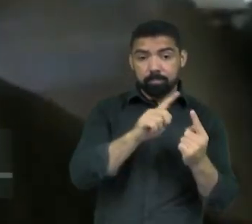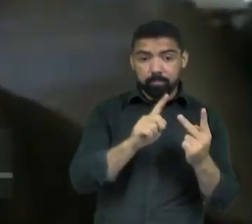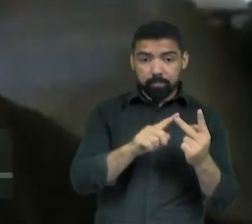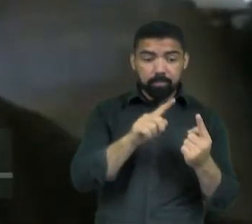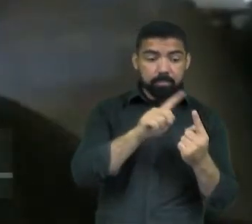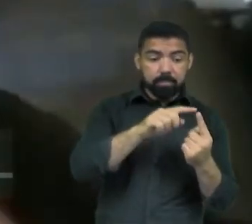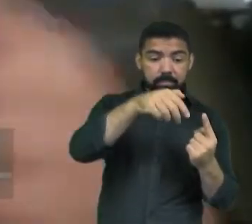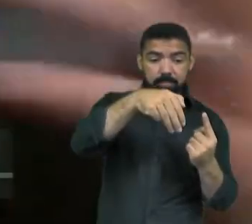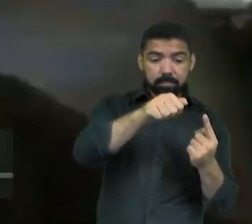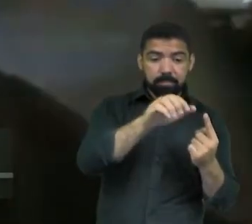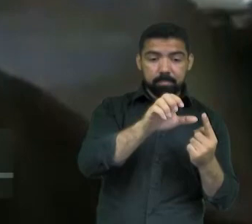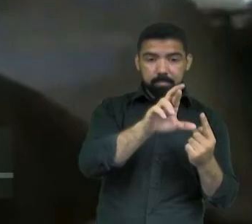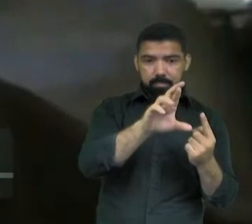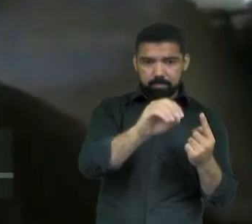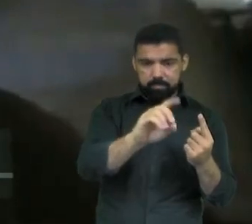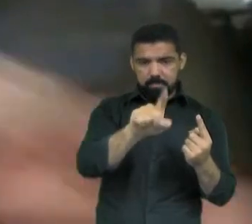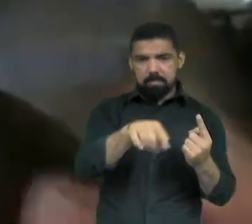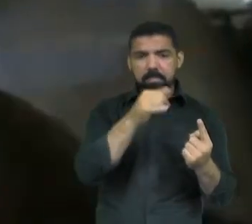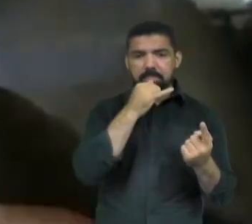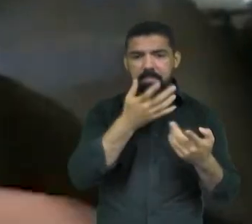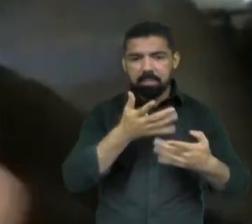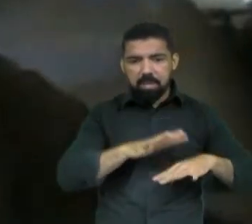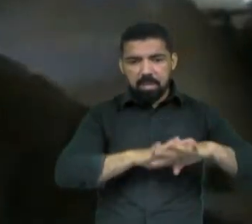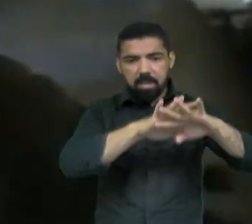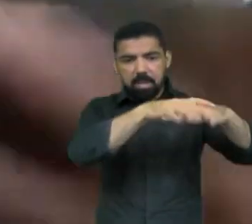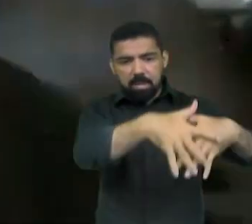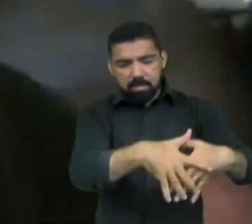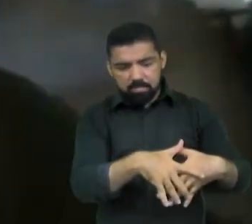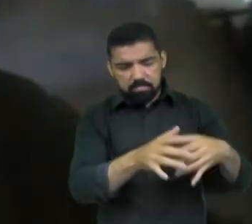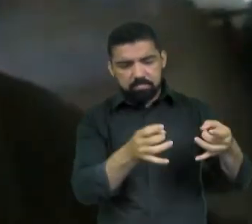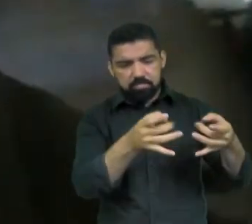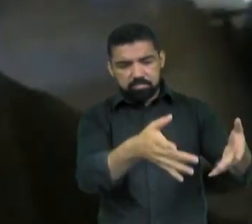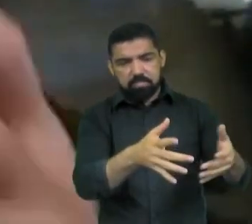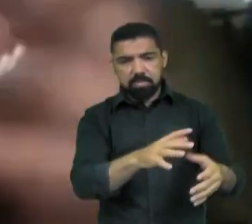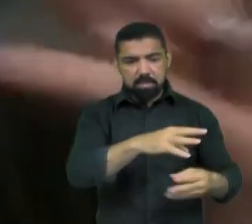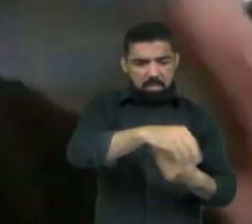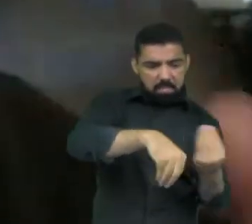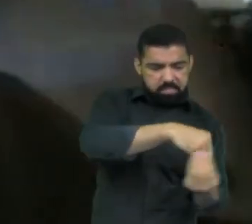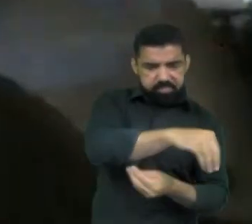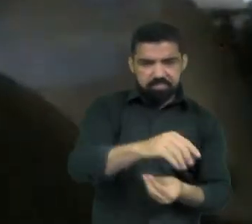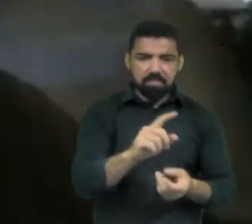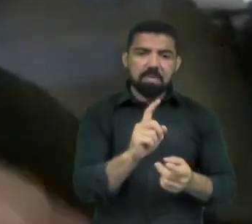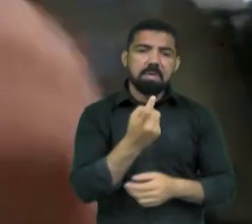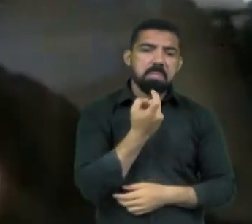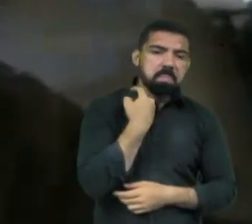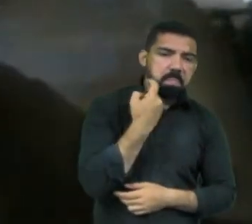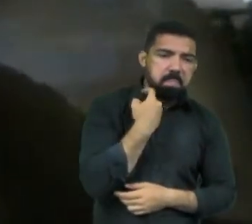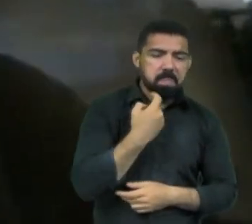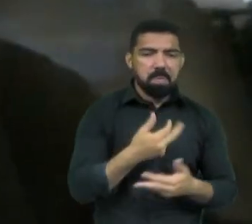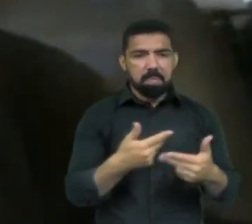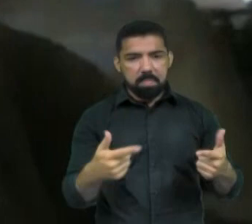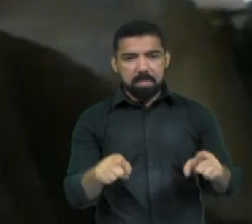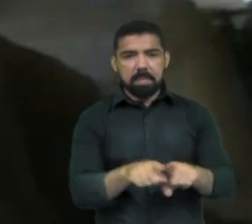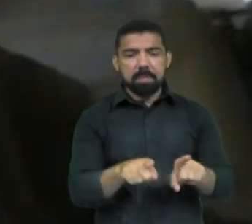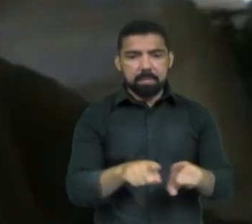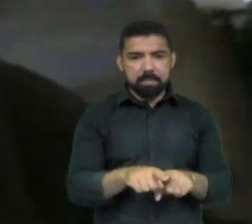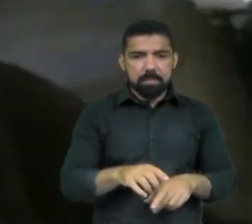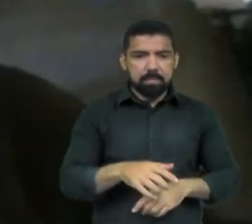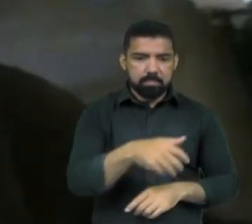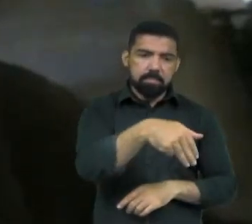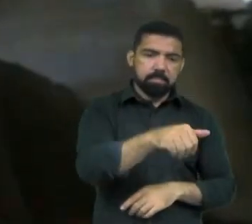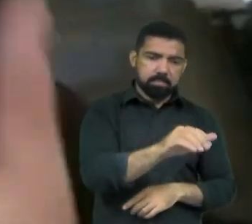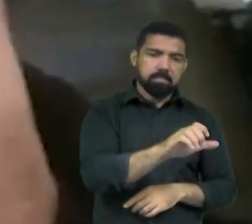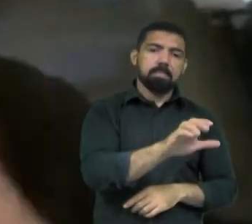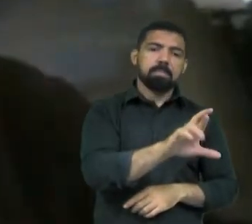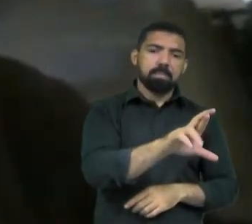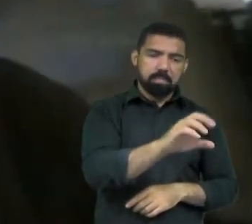macroplástico, né? Por exemplo, rede de pesca abandonada que se enrolam com os animais, ou sacolas plásticas que os animais tentam se